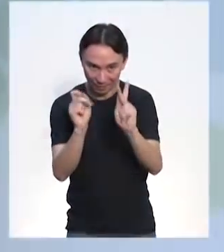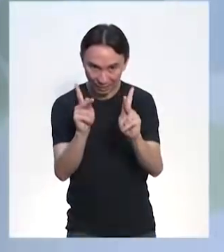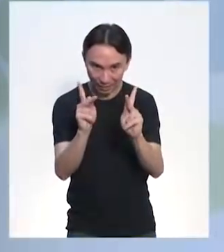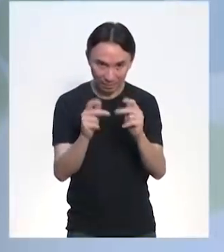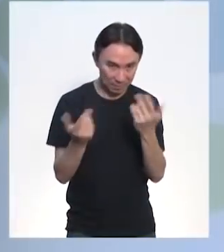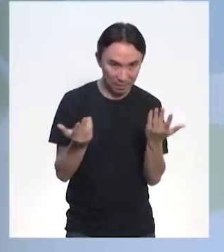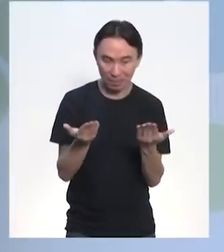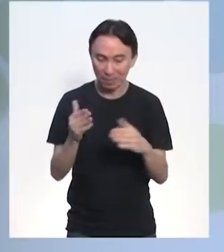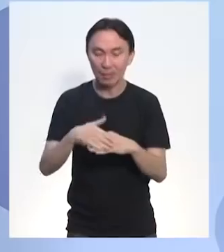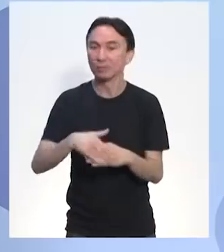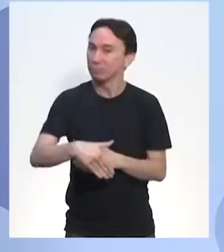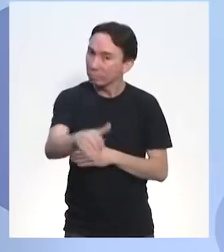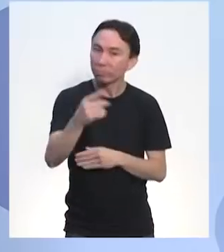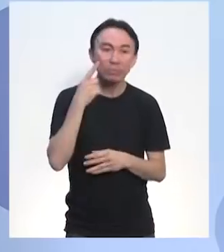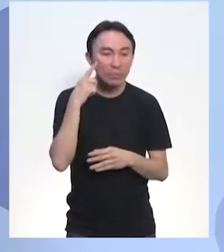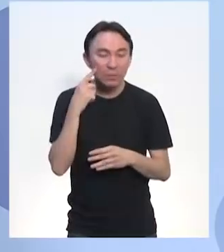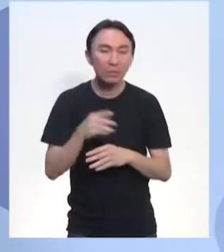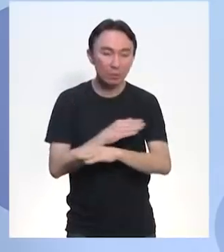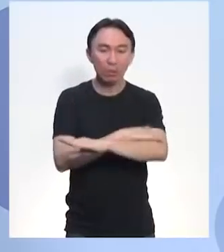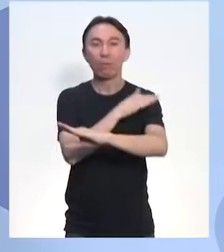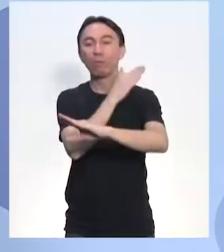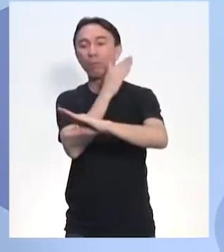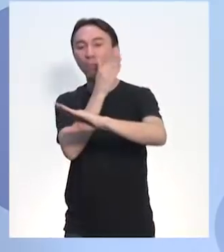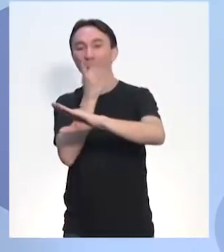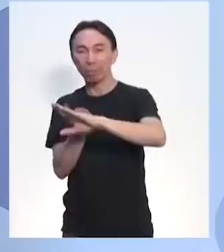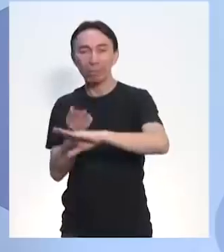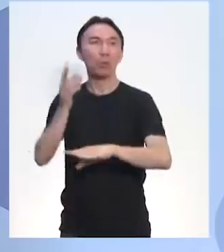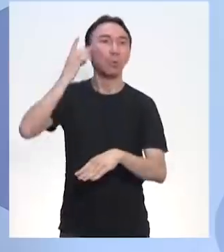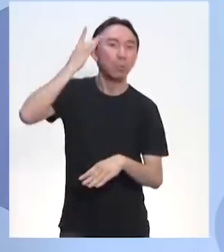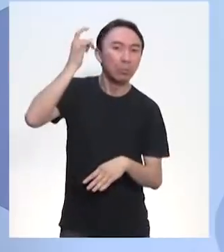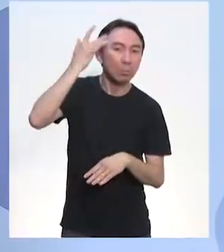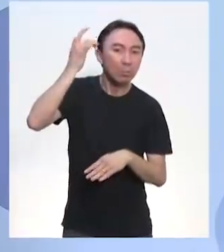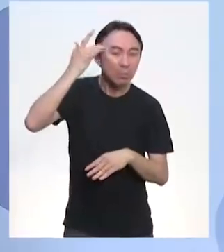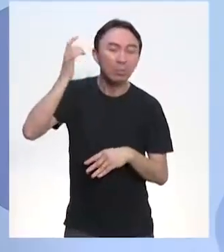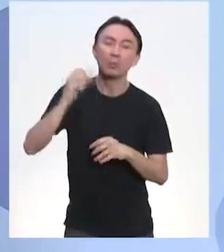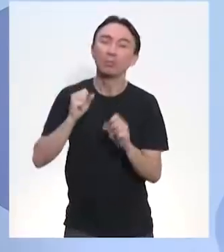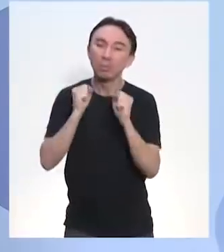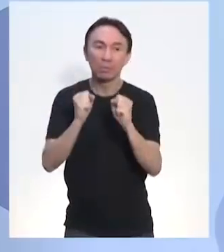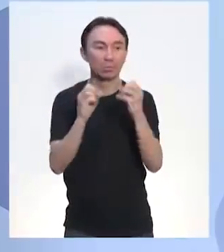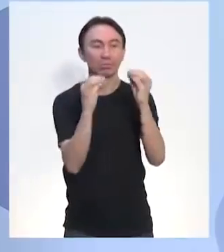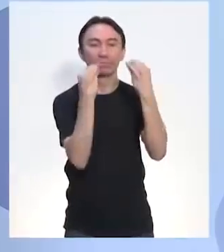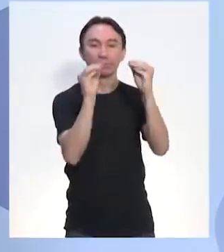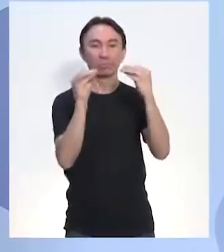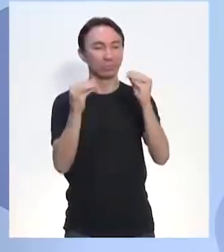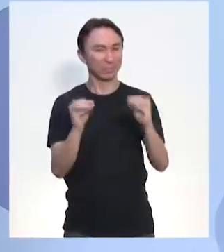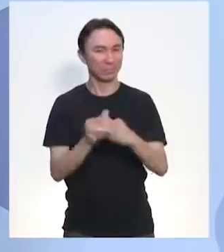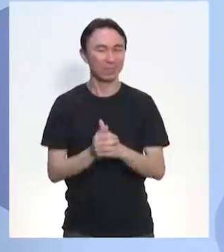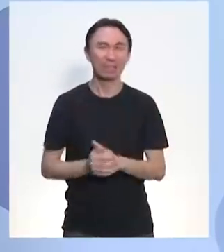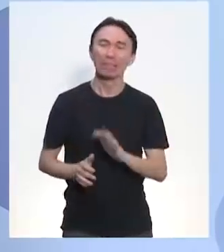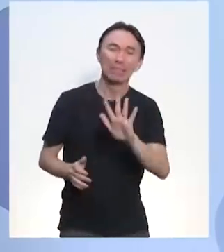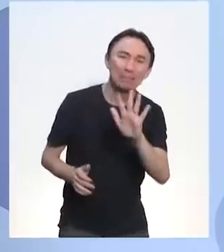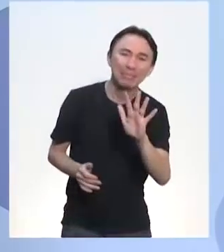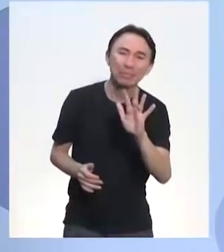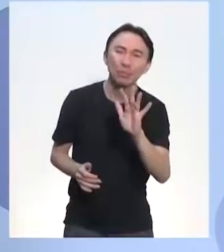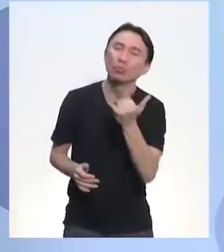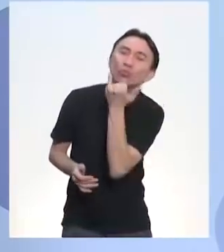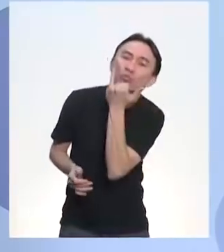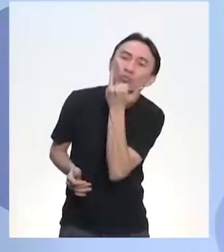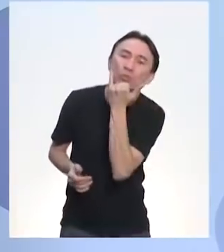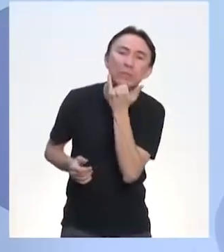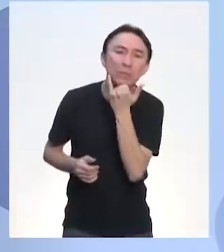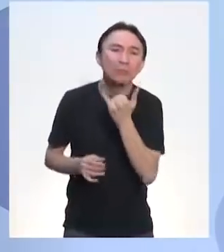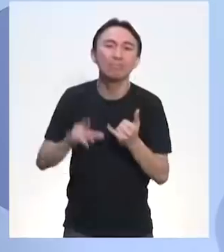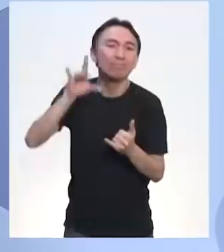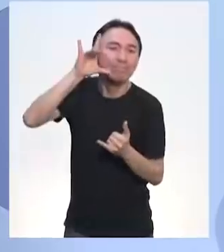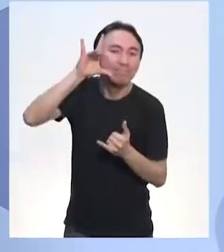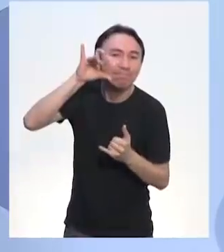dia de vocês, né, Ale? E além disso, assim, mas Alessandra, Jonas, eu não tenho Instagram e eu não posso ter. Não